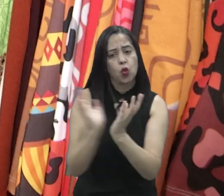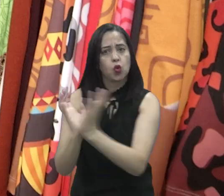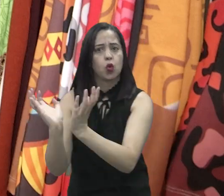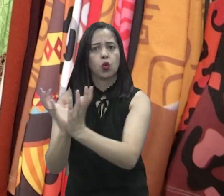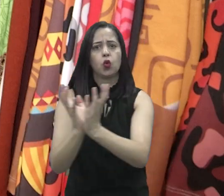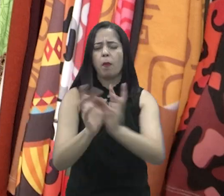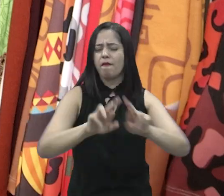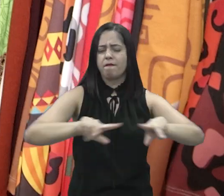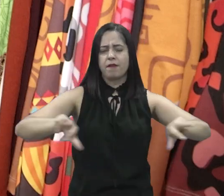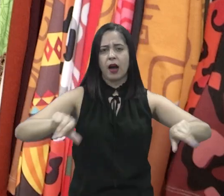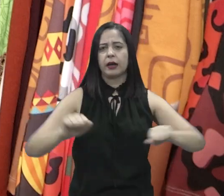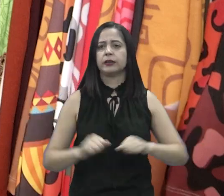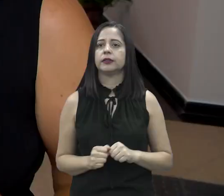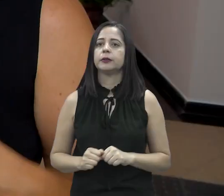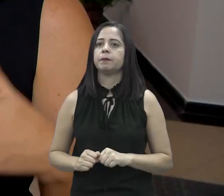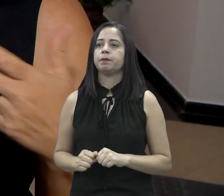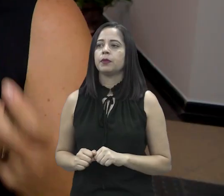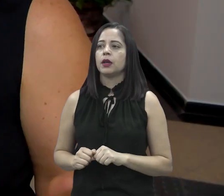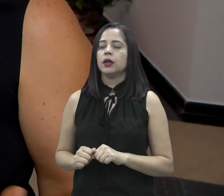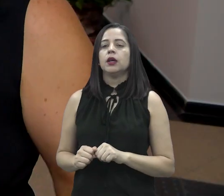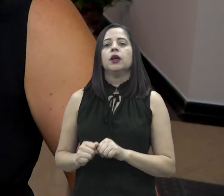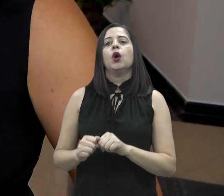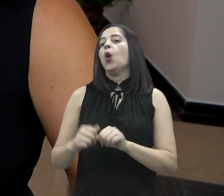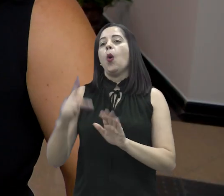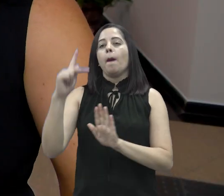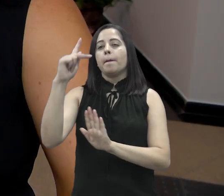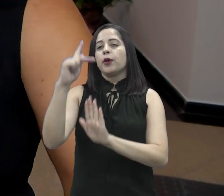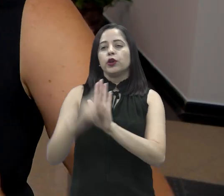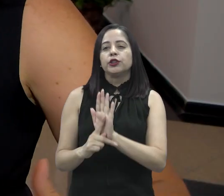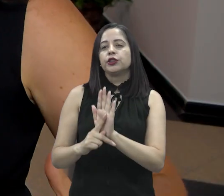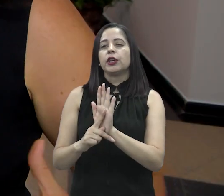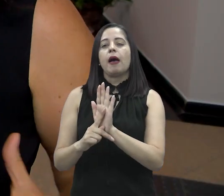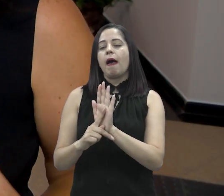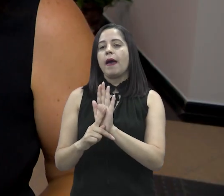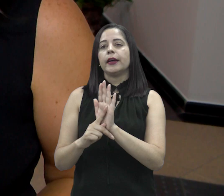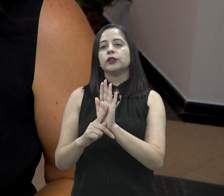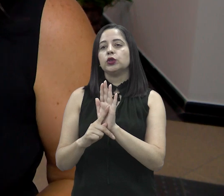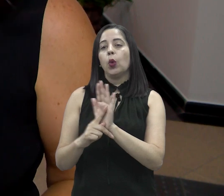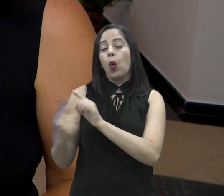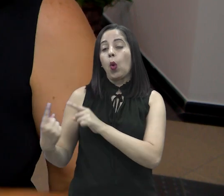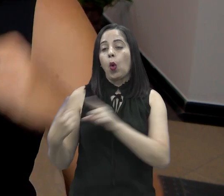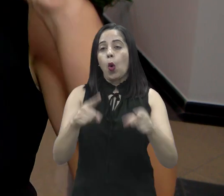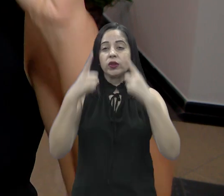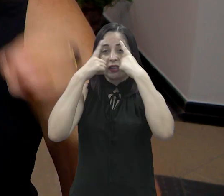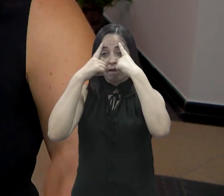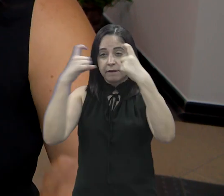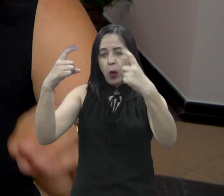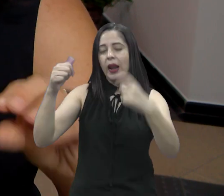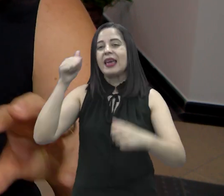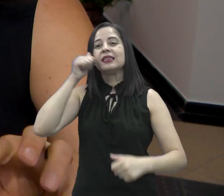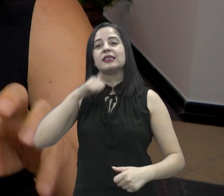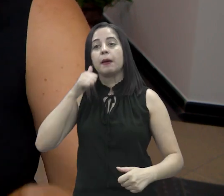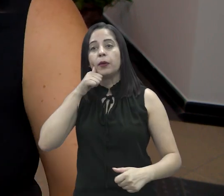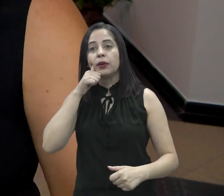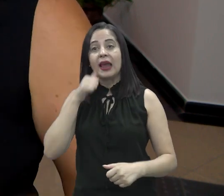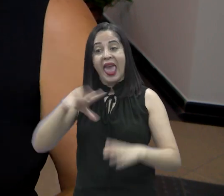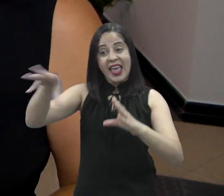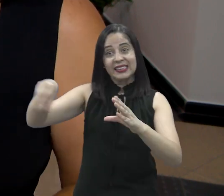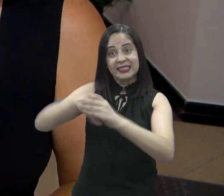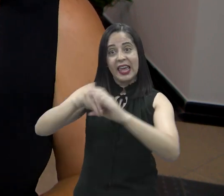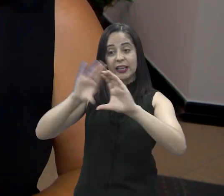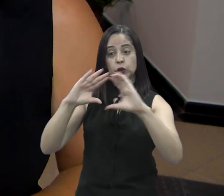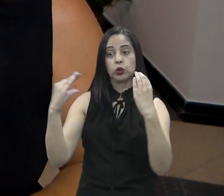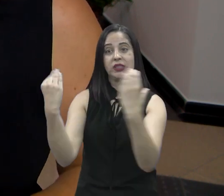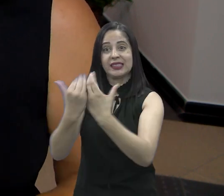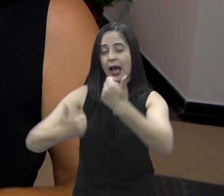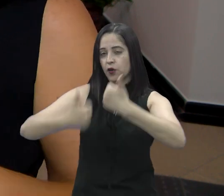grupos e expressões culturais. O projeto referente à questão da violência contra as mulheres, tanto dos estados, no dia de jogos,